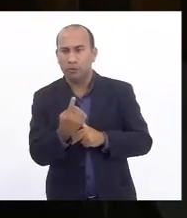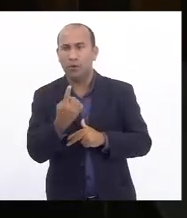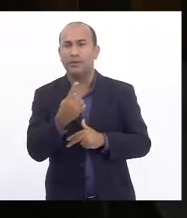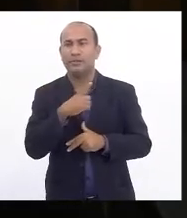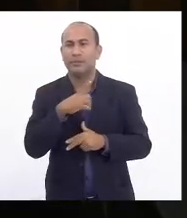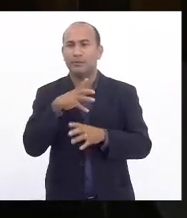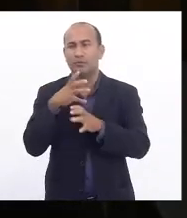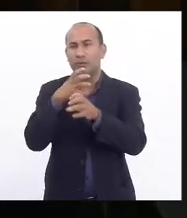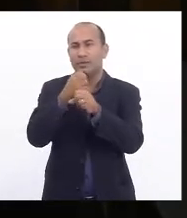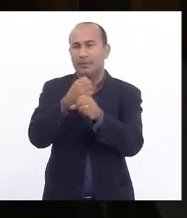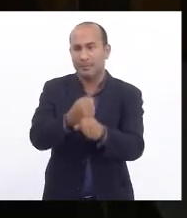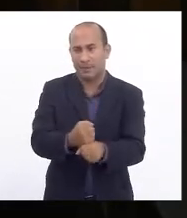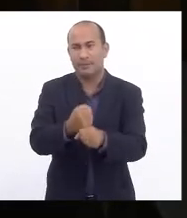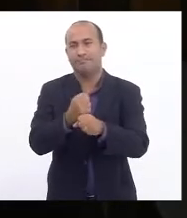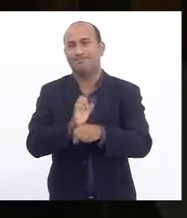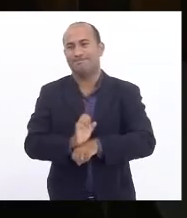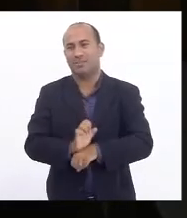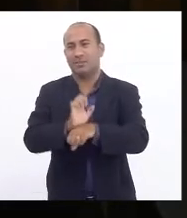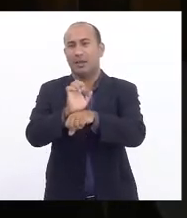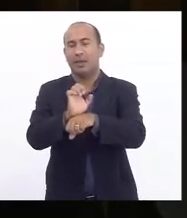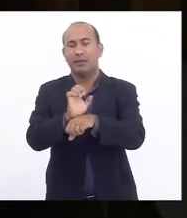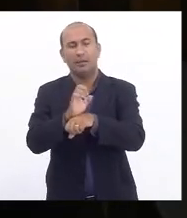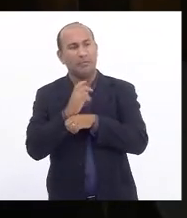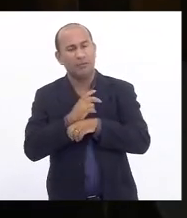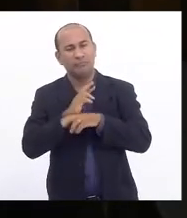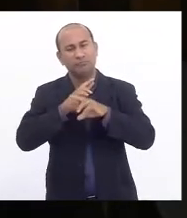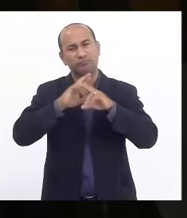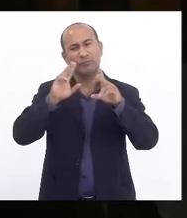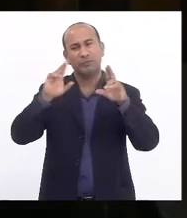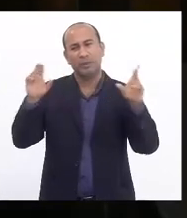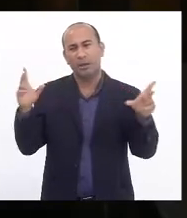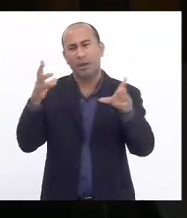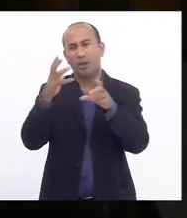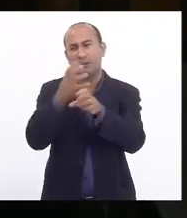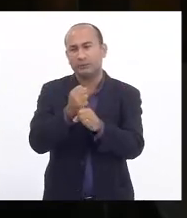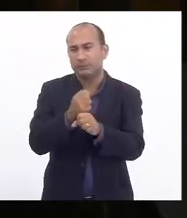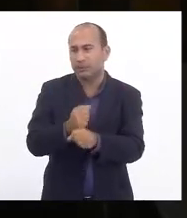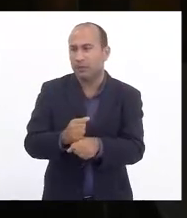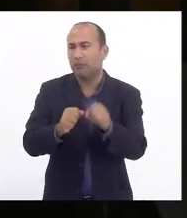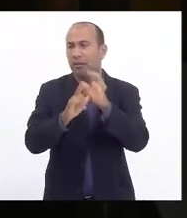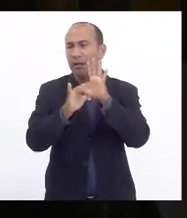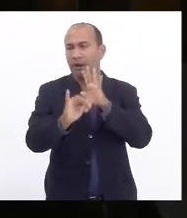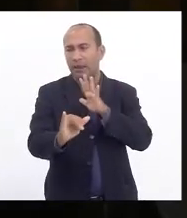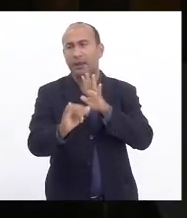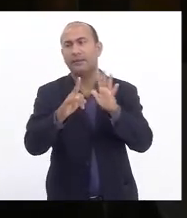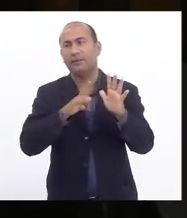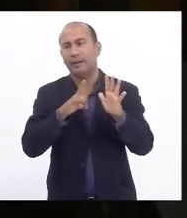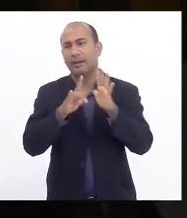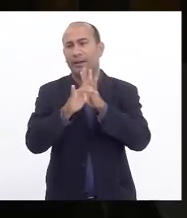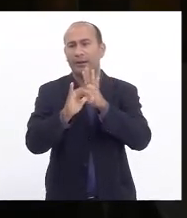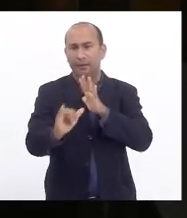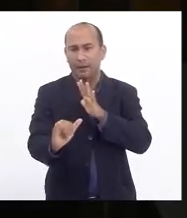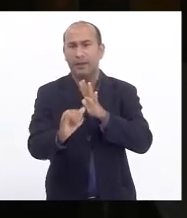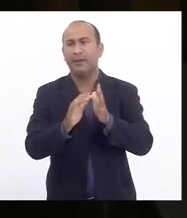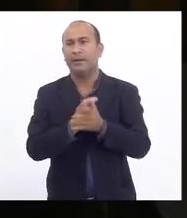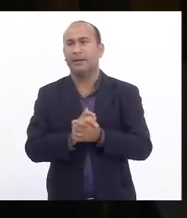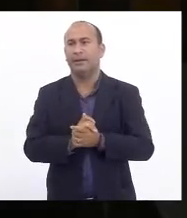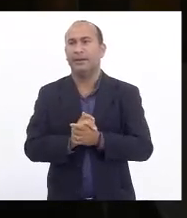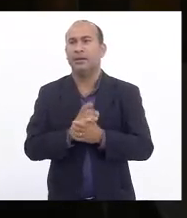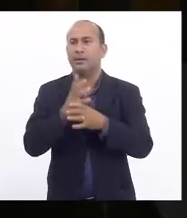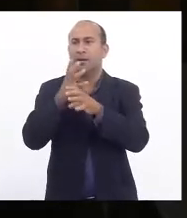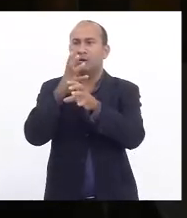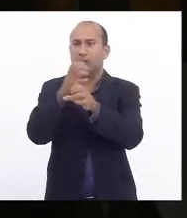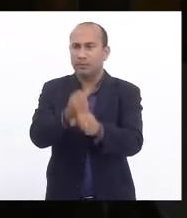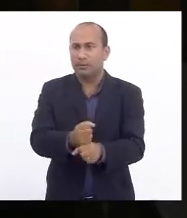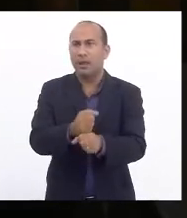do orçamento de um estado e quando a gente Analisa as diferentes leis orçamentárias pode ser desde uma lei de diretrizes orçamentárias